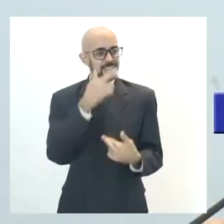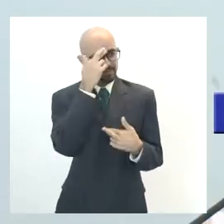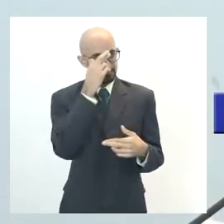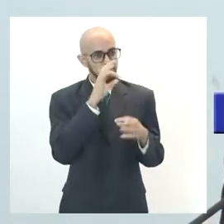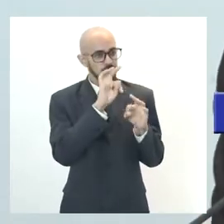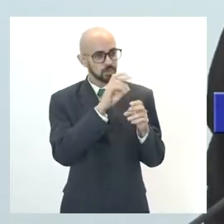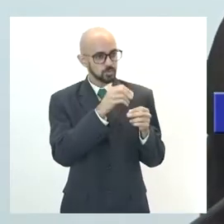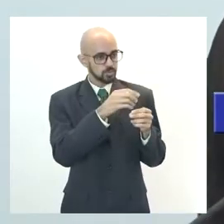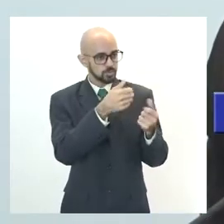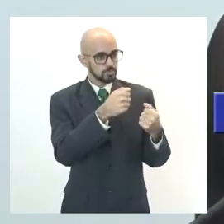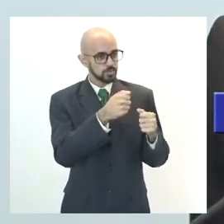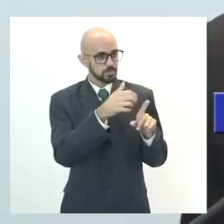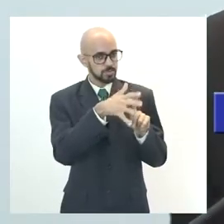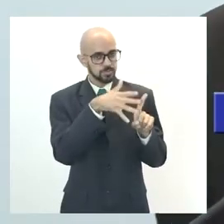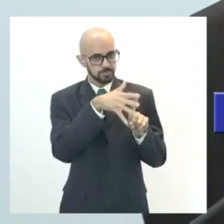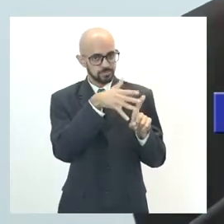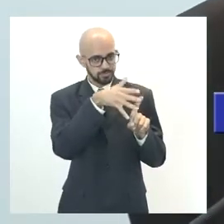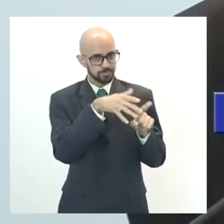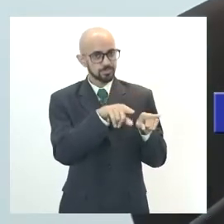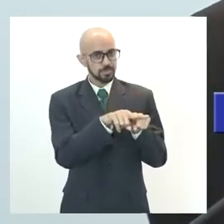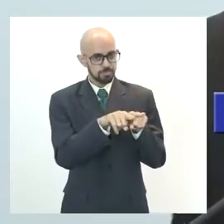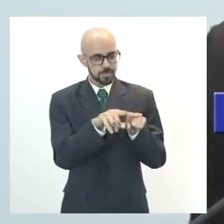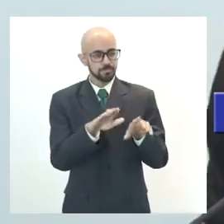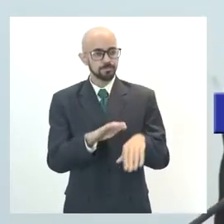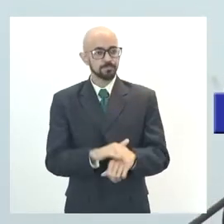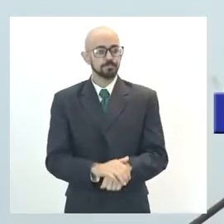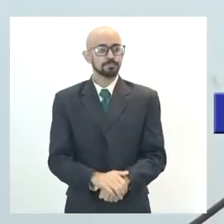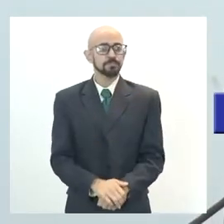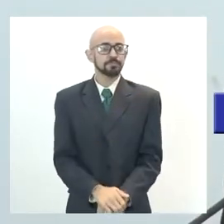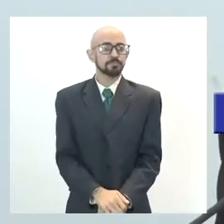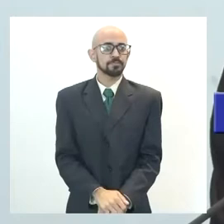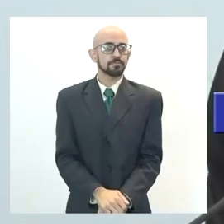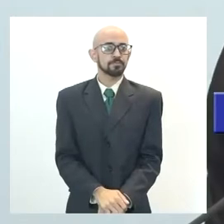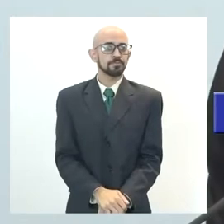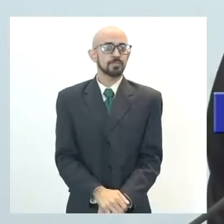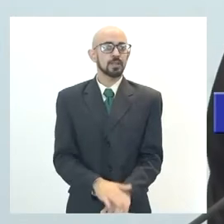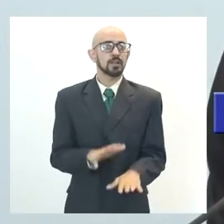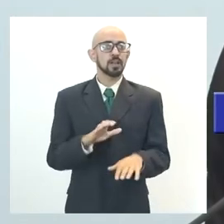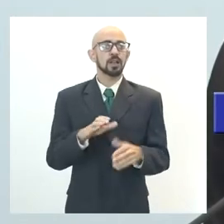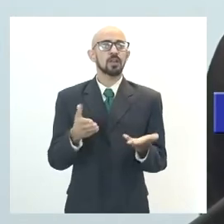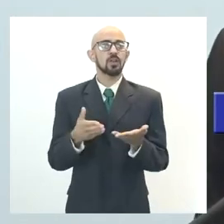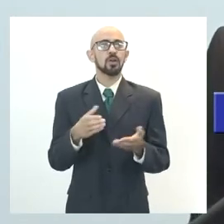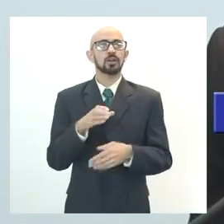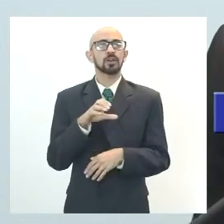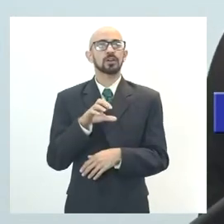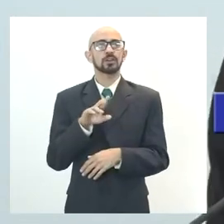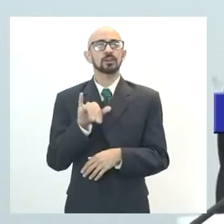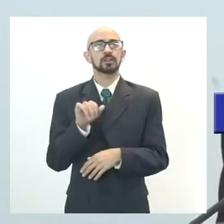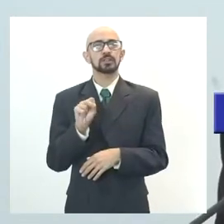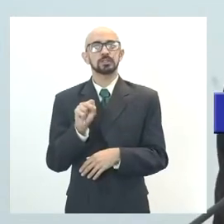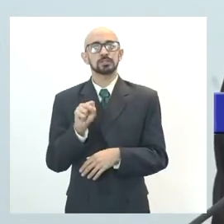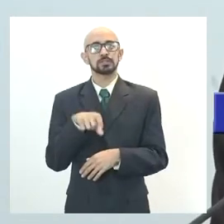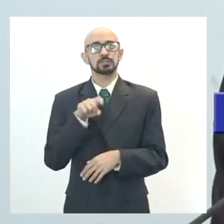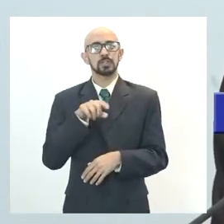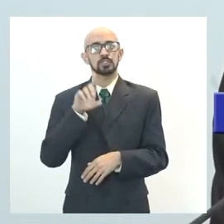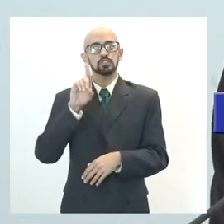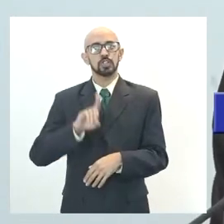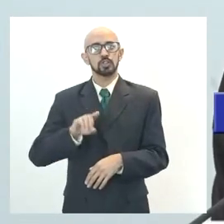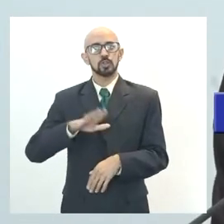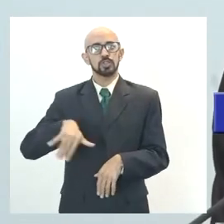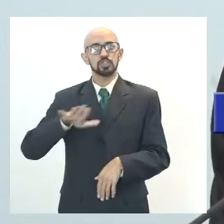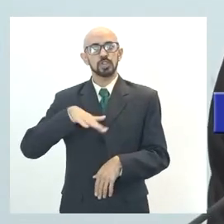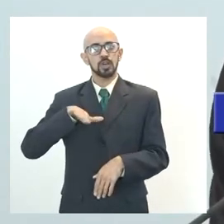tem que usar da palavra agora Cris Gerard diretora regional do sindisprev